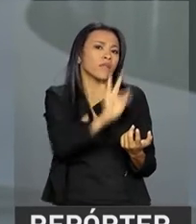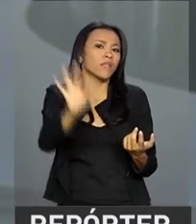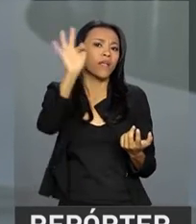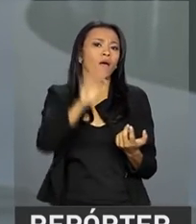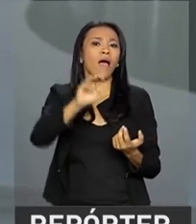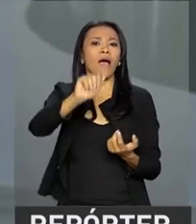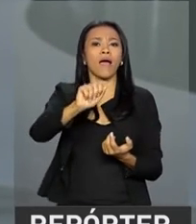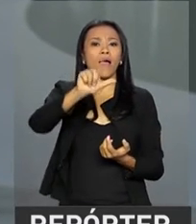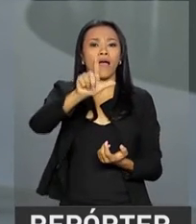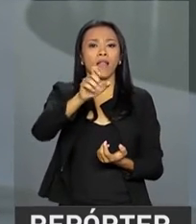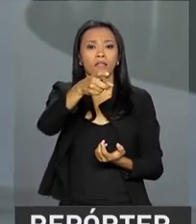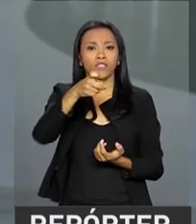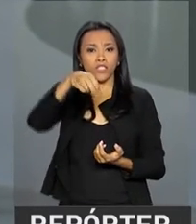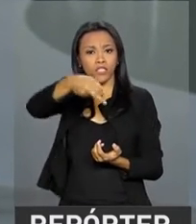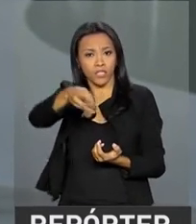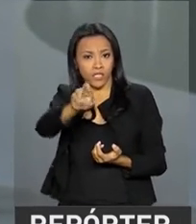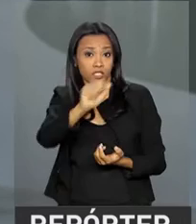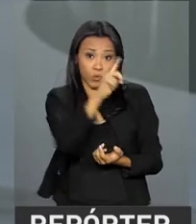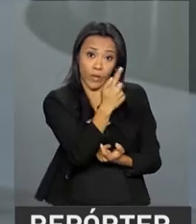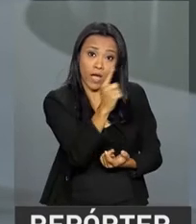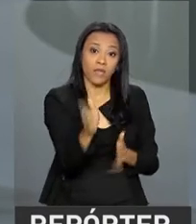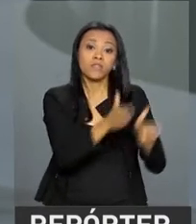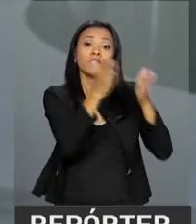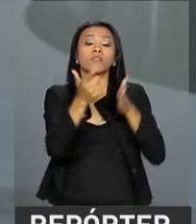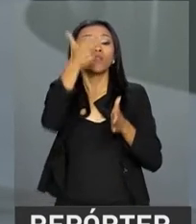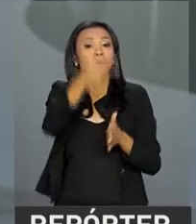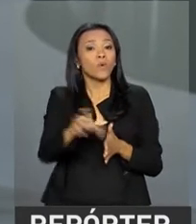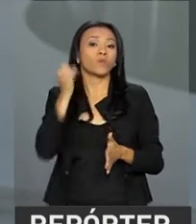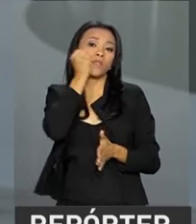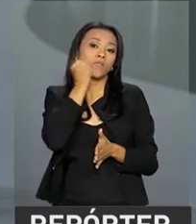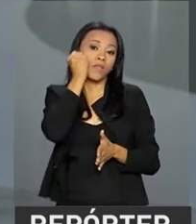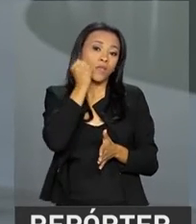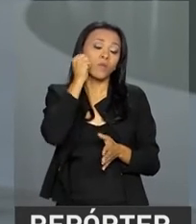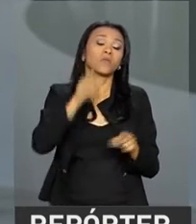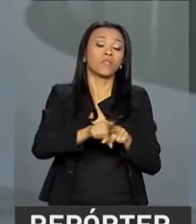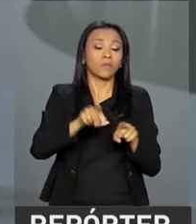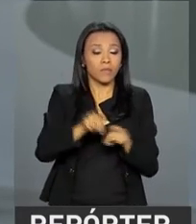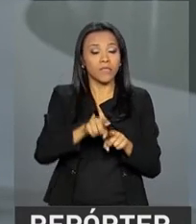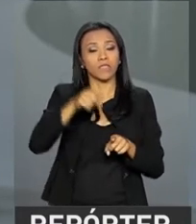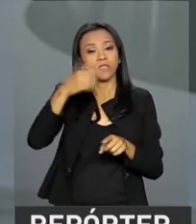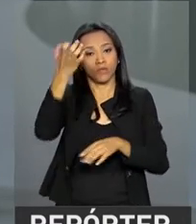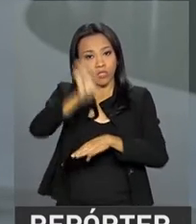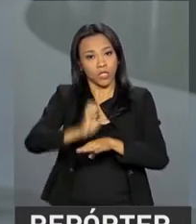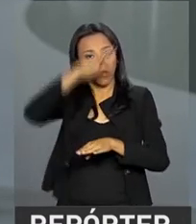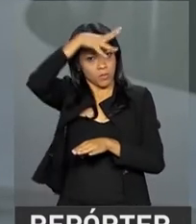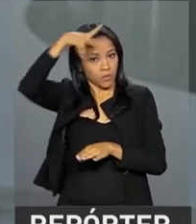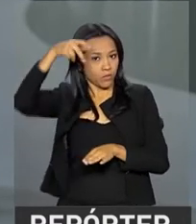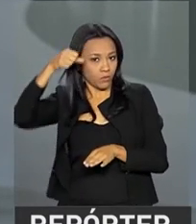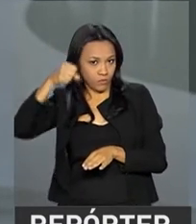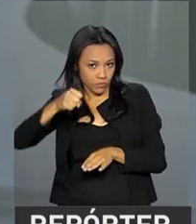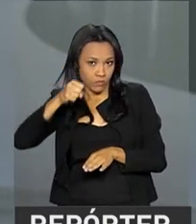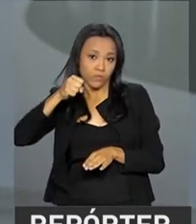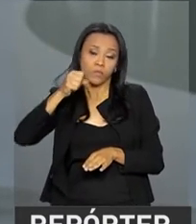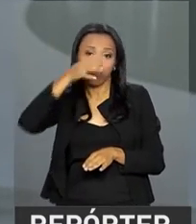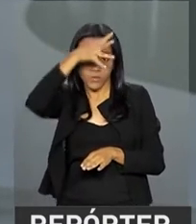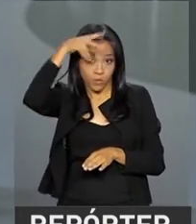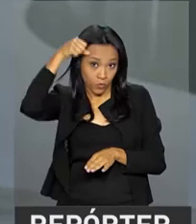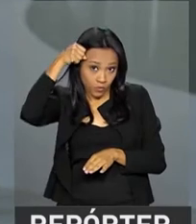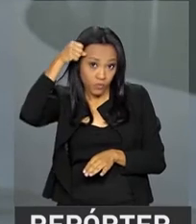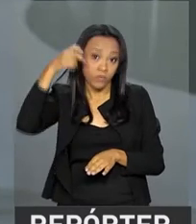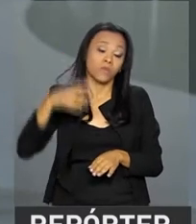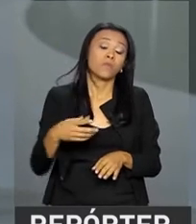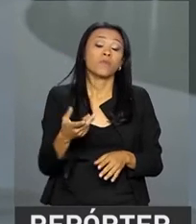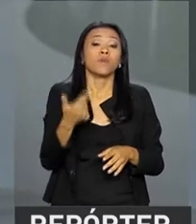Baldi, de Goiás, juntamente com o senador Cidinho Santos, do Mato Grosso. Agora, Carol, na agenda de ontem, do dia de